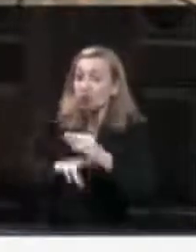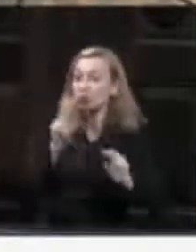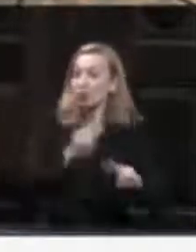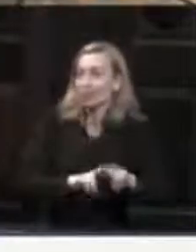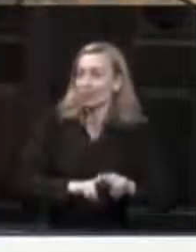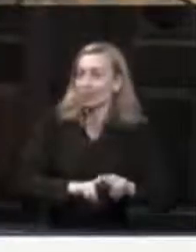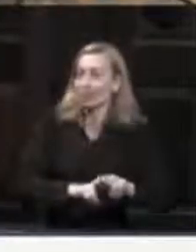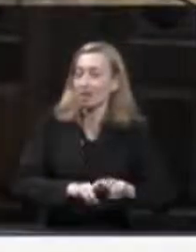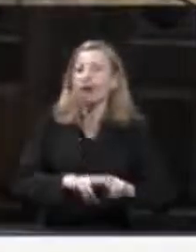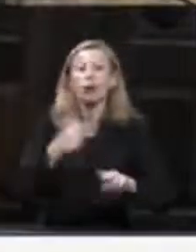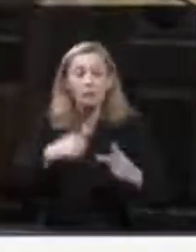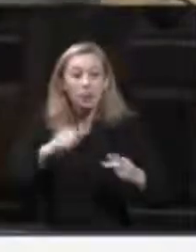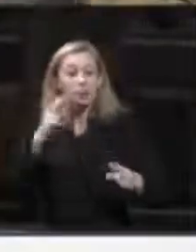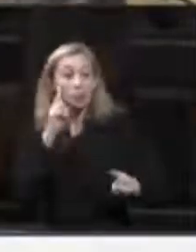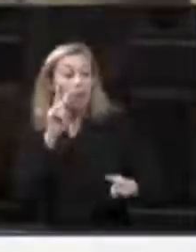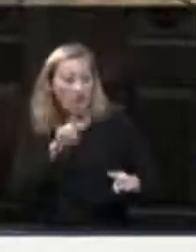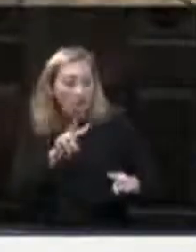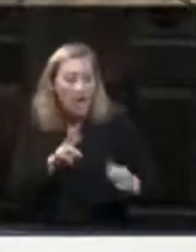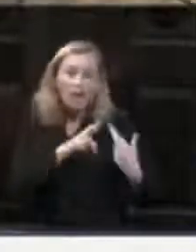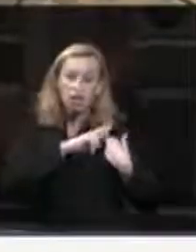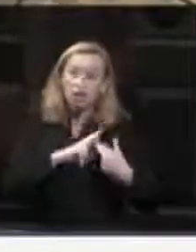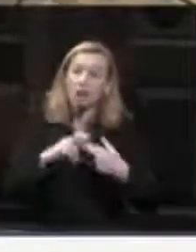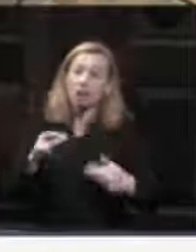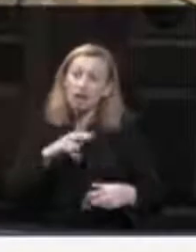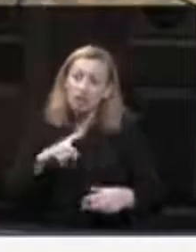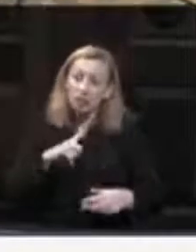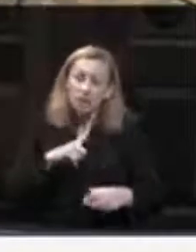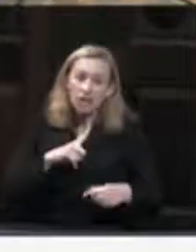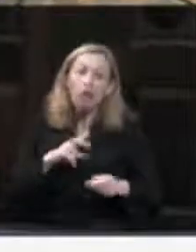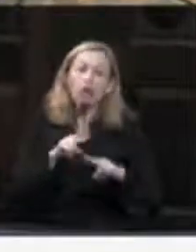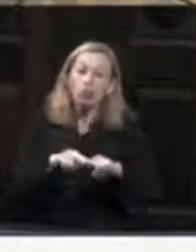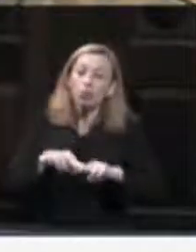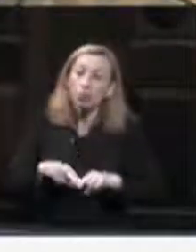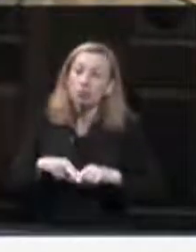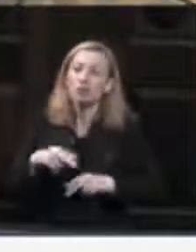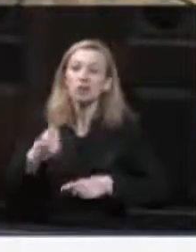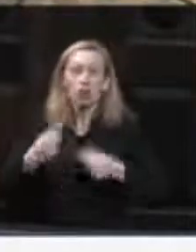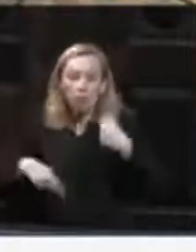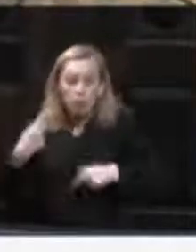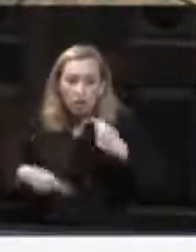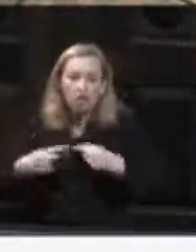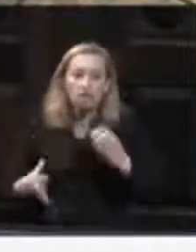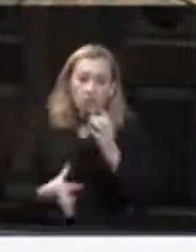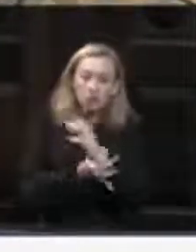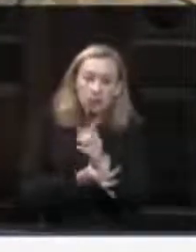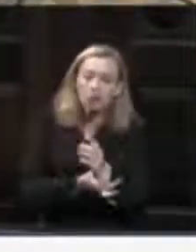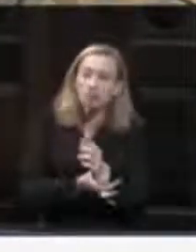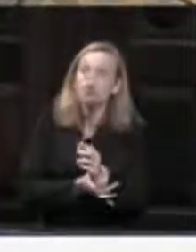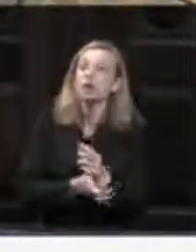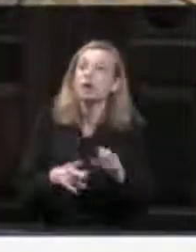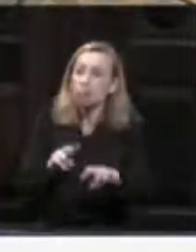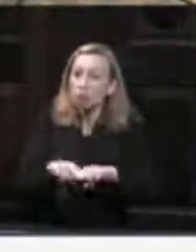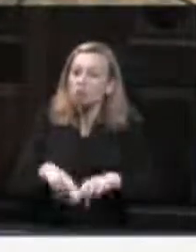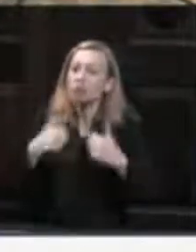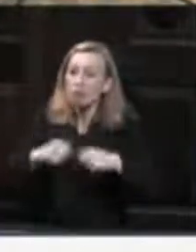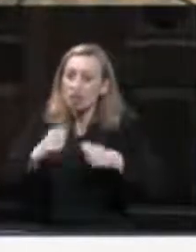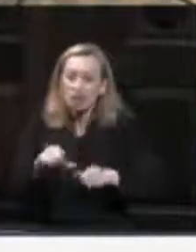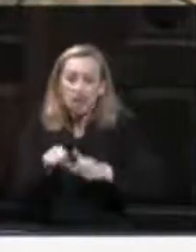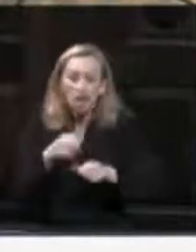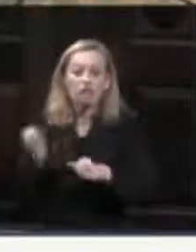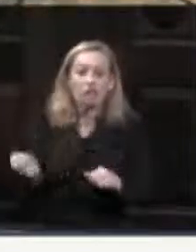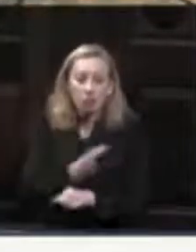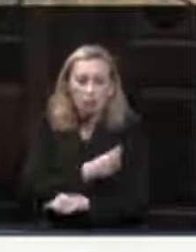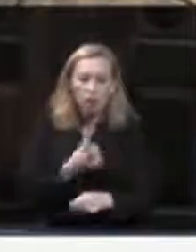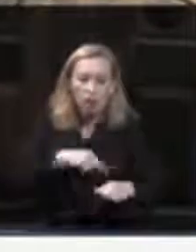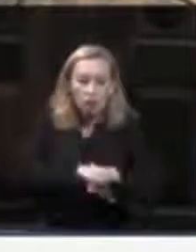isso com muita responsabilidade, que a polícia, a política de segurança também passa por essa reforma profunda, que